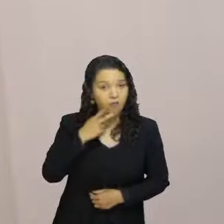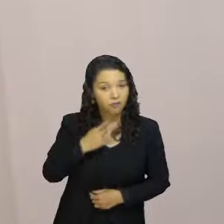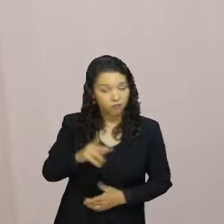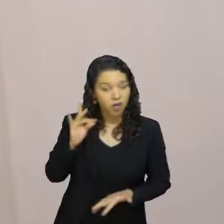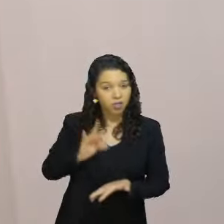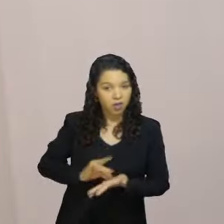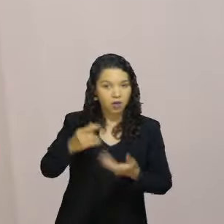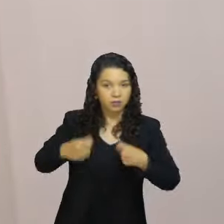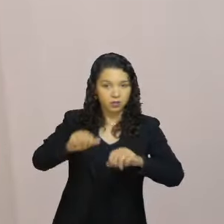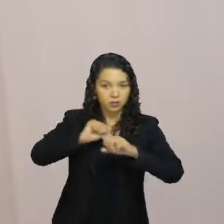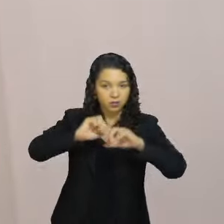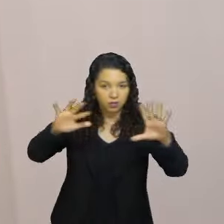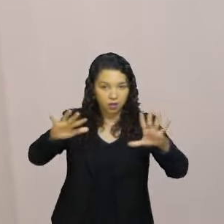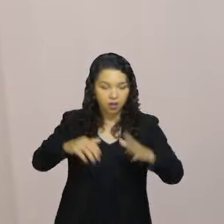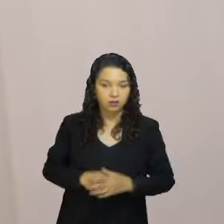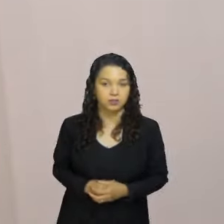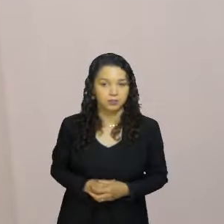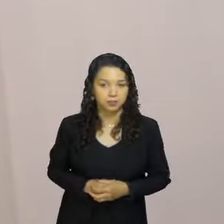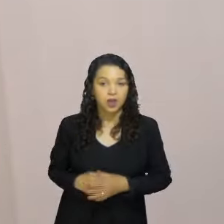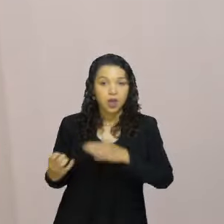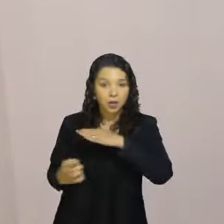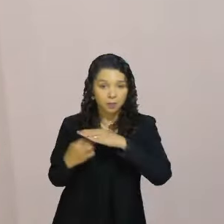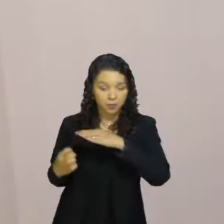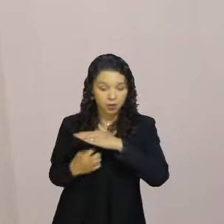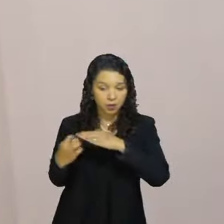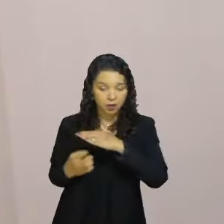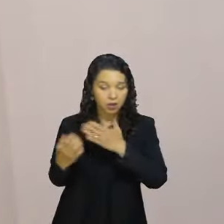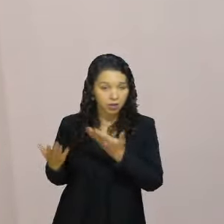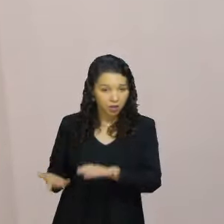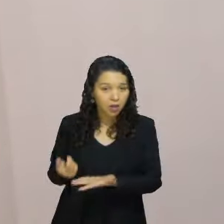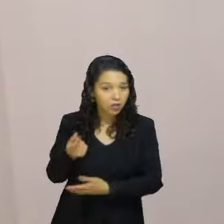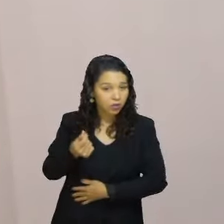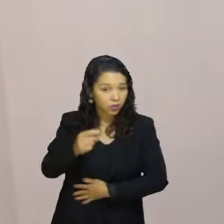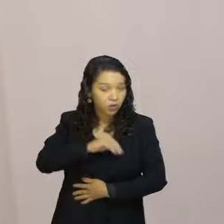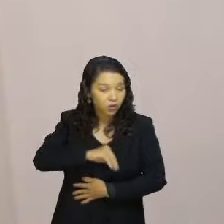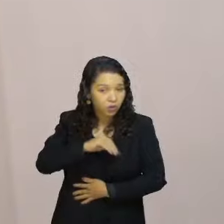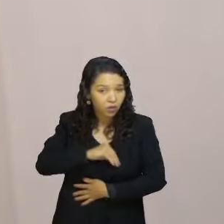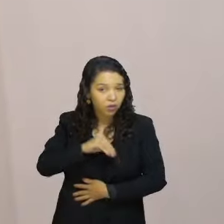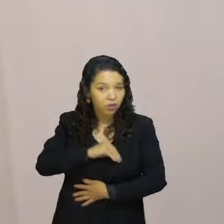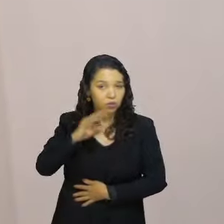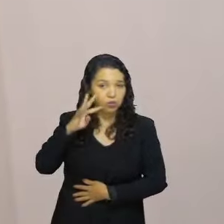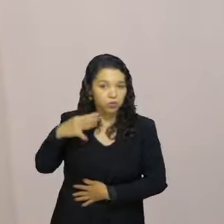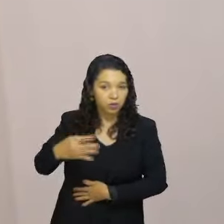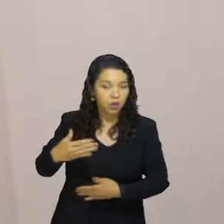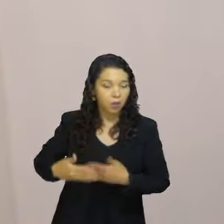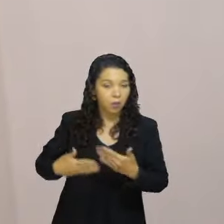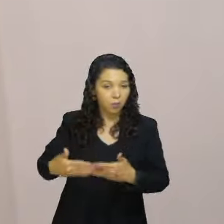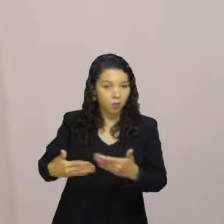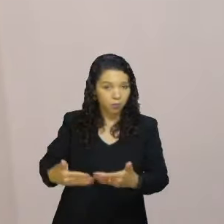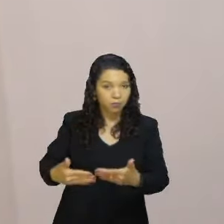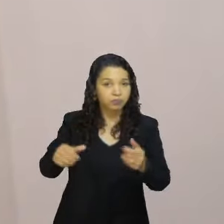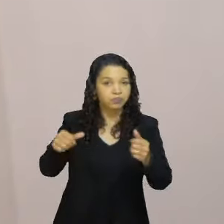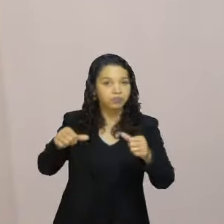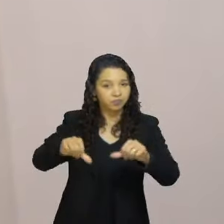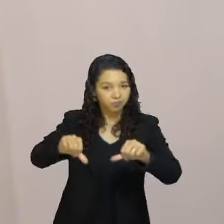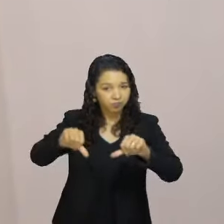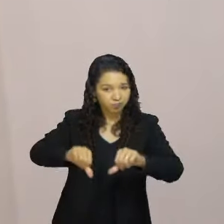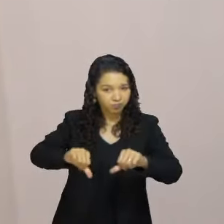As estatais estão apresentando resultados financeiros e de produtividade cada